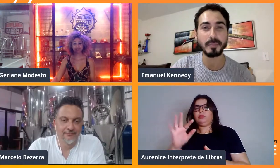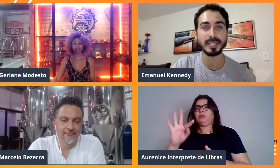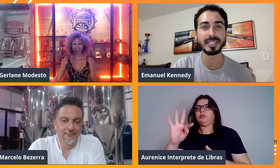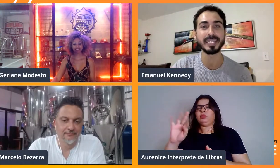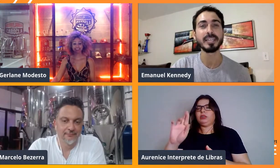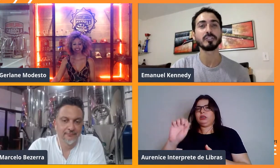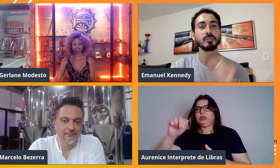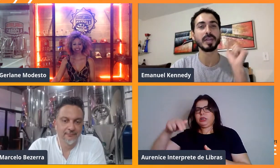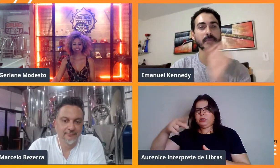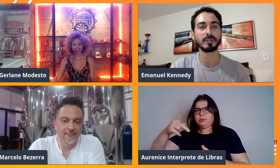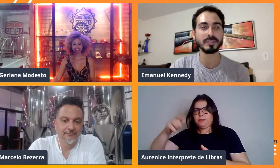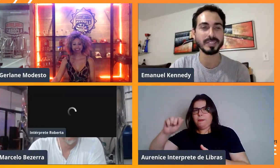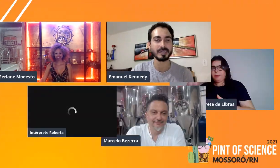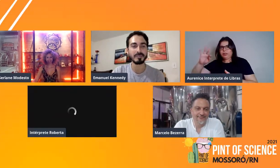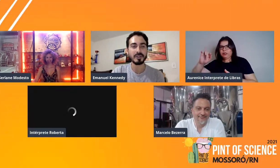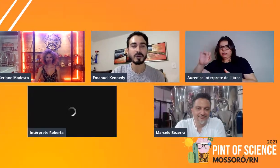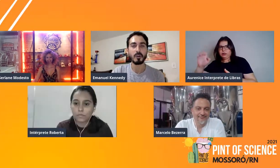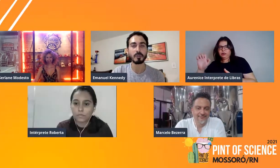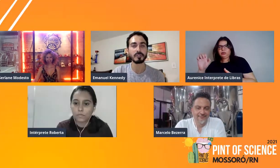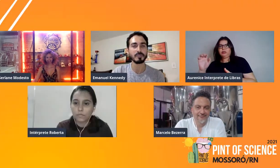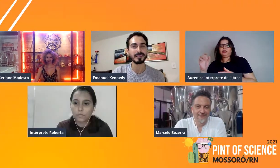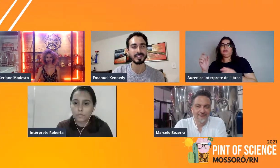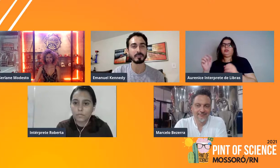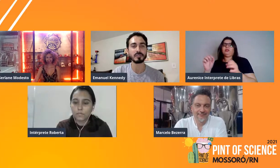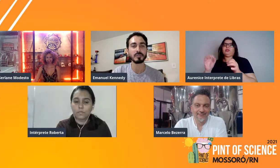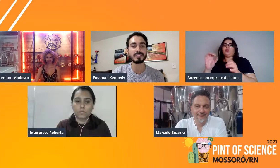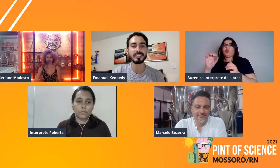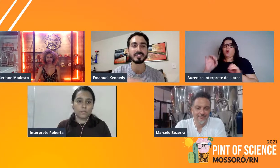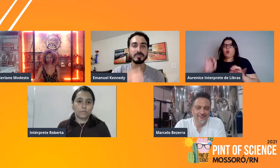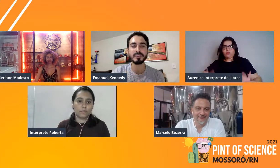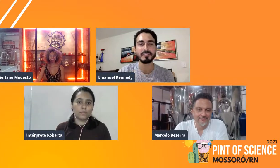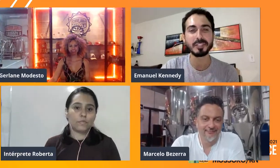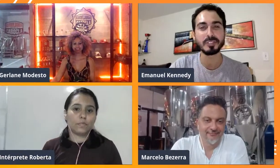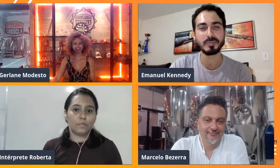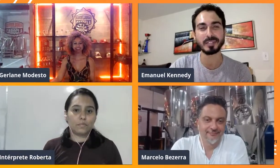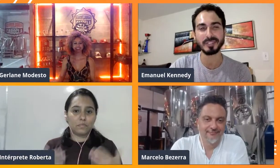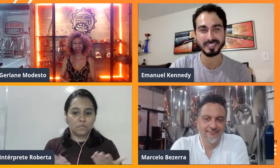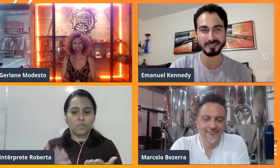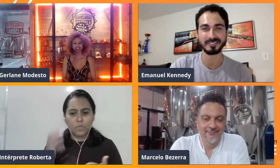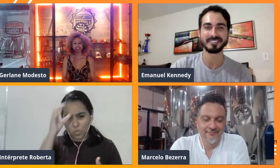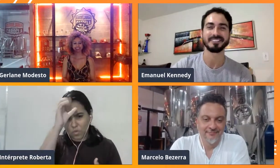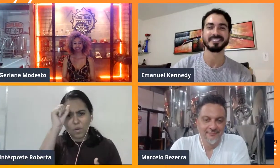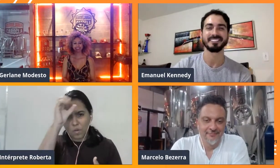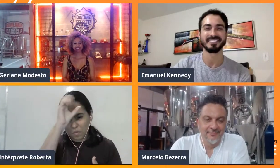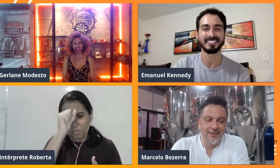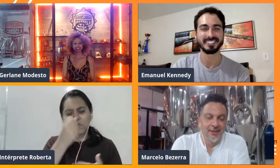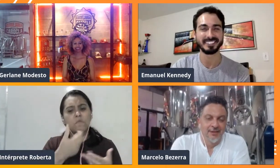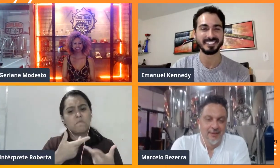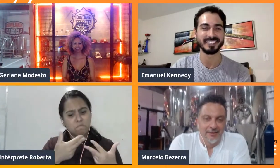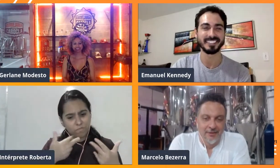ter muito o que aprender sobre reprodução com o professor Marcelo. Professor Marcelo, seja bem-vindo, o espaço é seu.